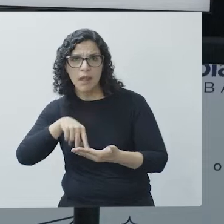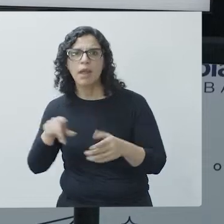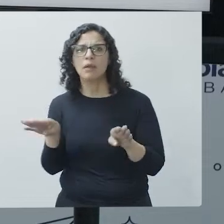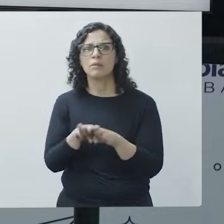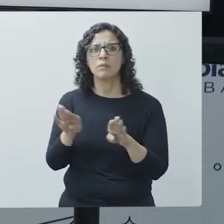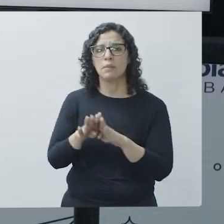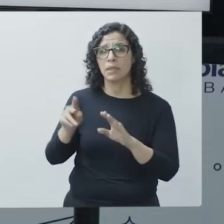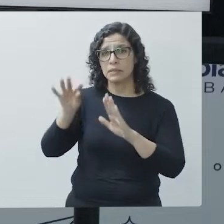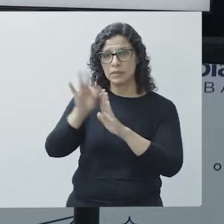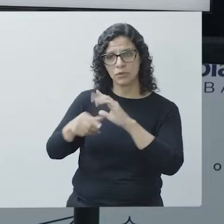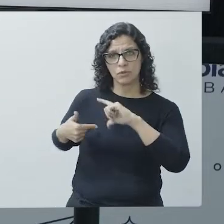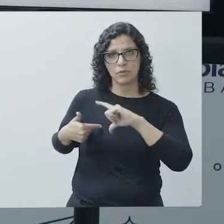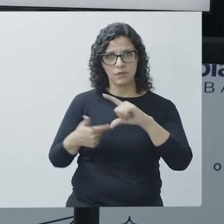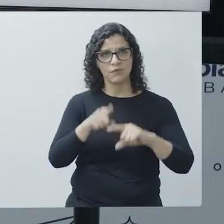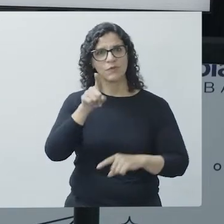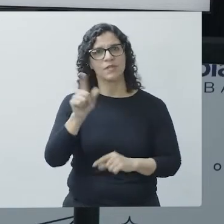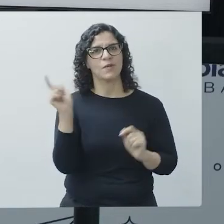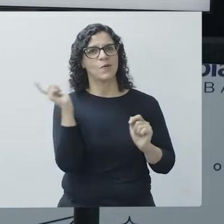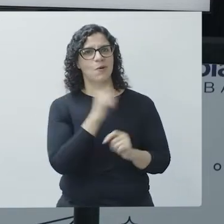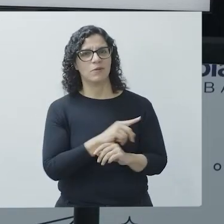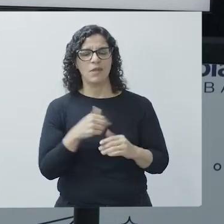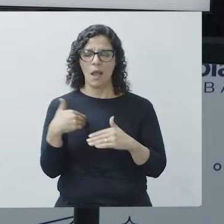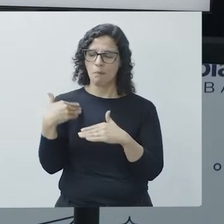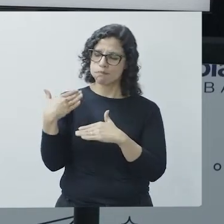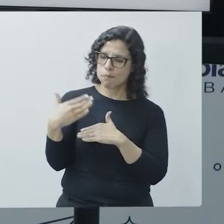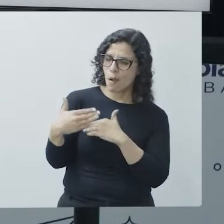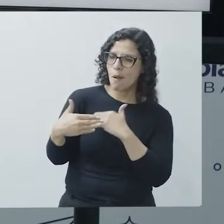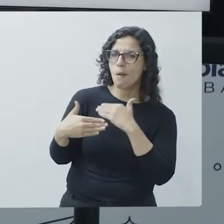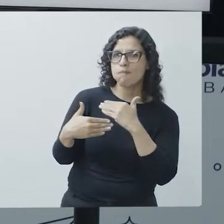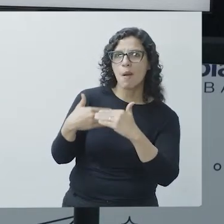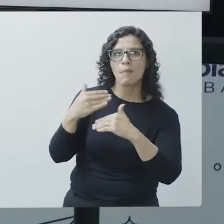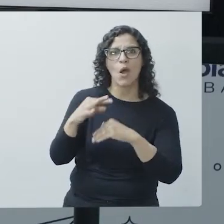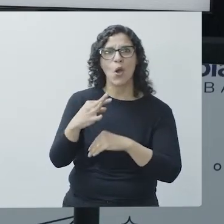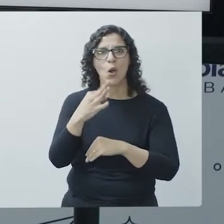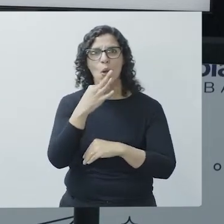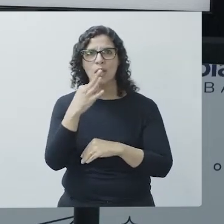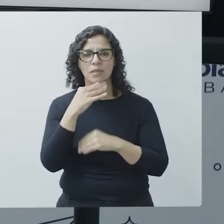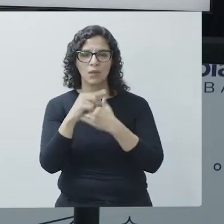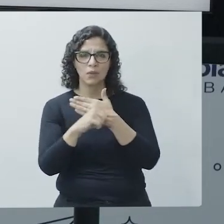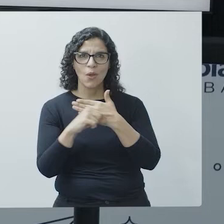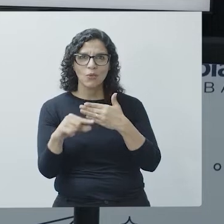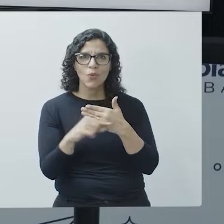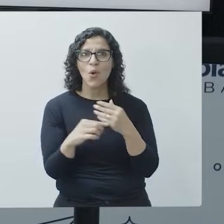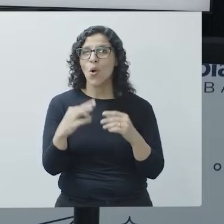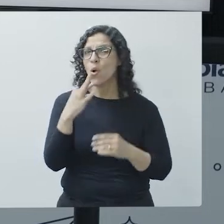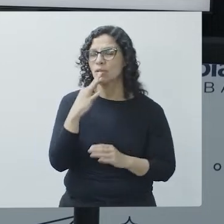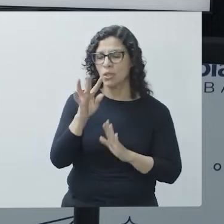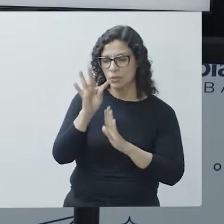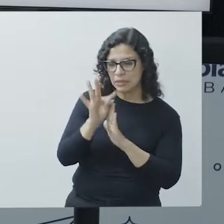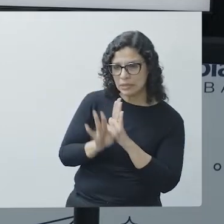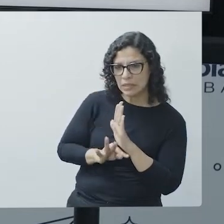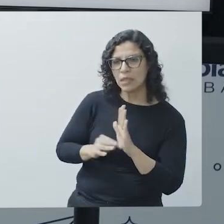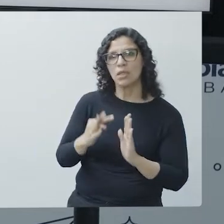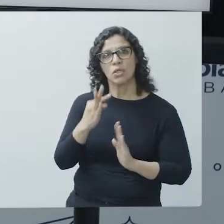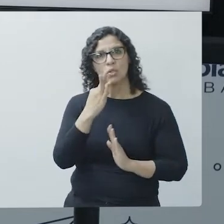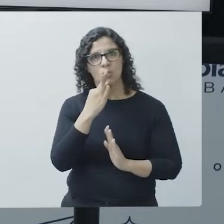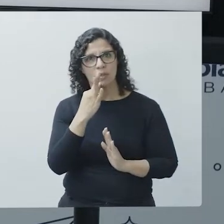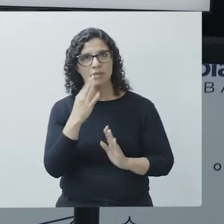desses clássicos, você vai, aos poucos, conhecendo esses autores, aos poucos,